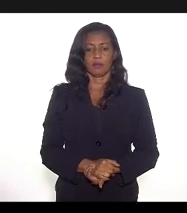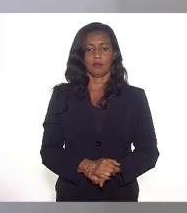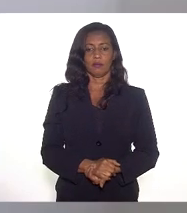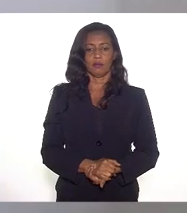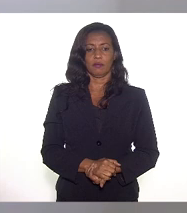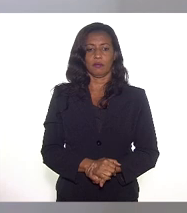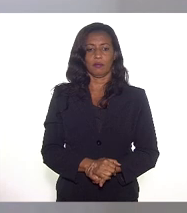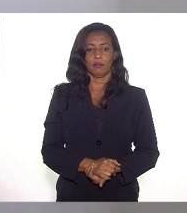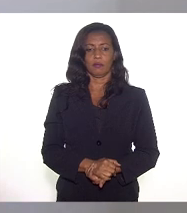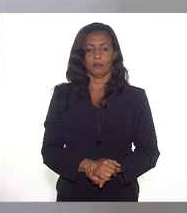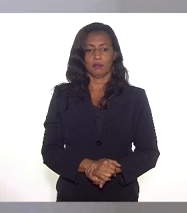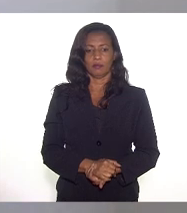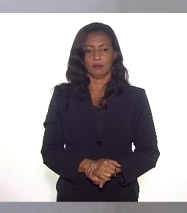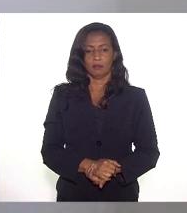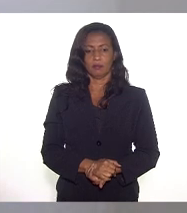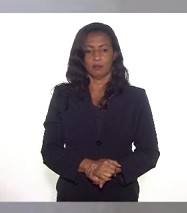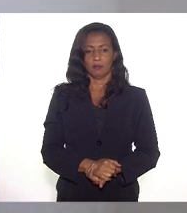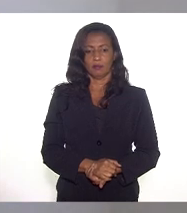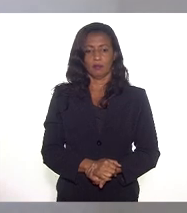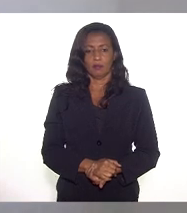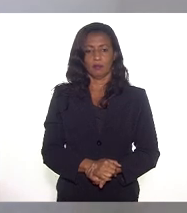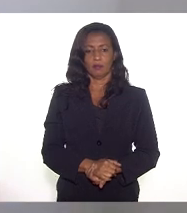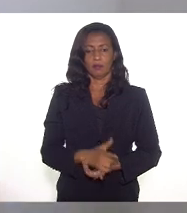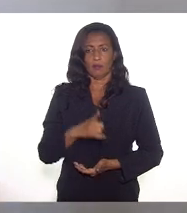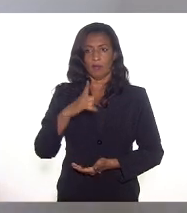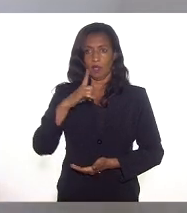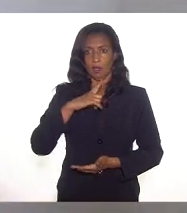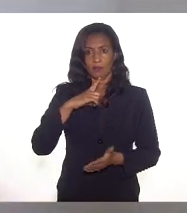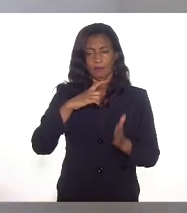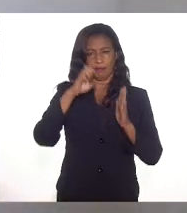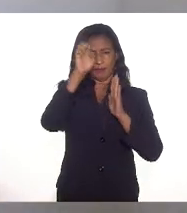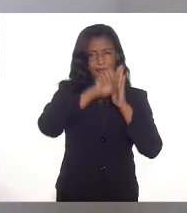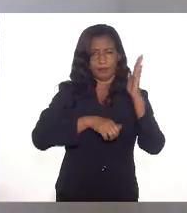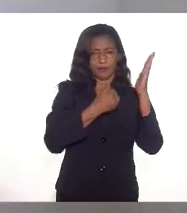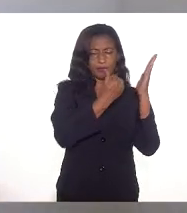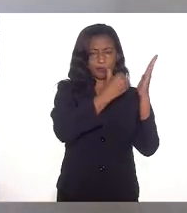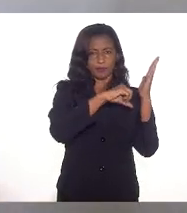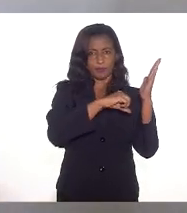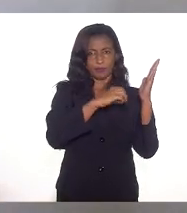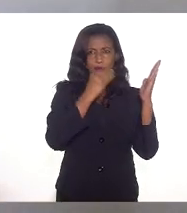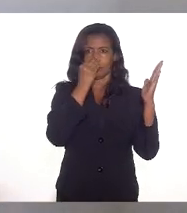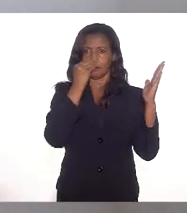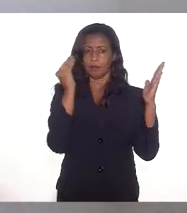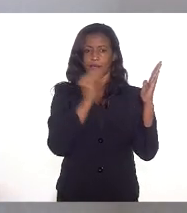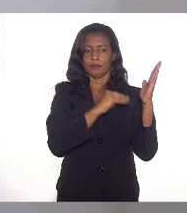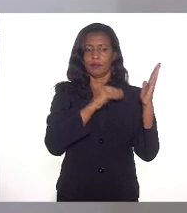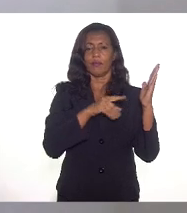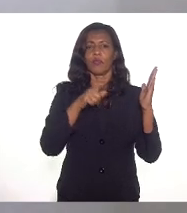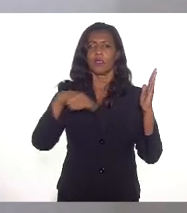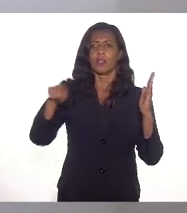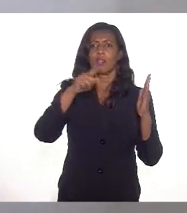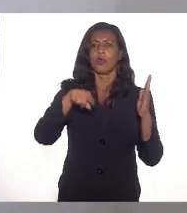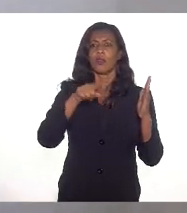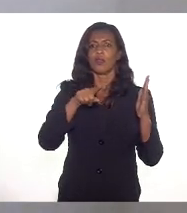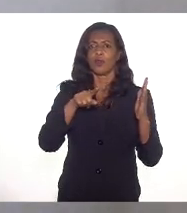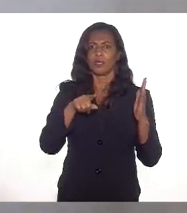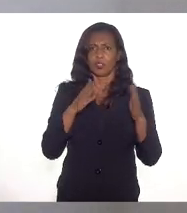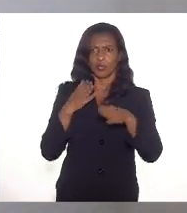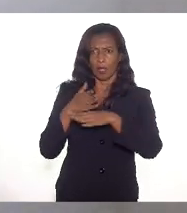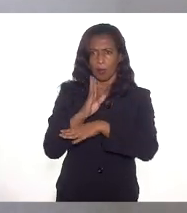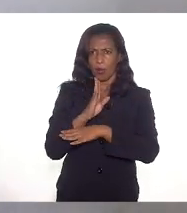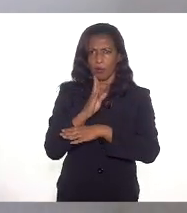Há sobre a mesa destaque pela rejeição da emenda 19 da bancada do PSOL. Se os que aprovam a discussão, rejeitado.